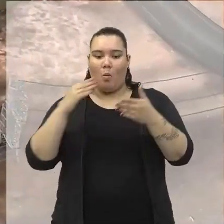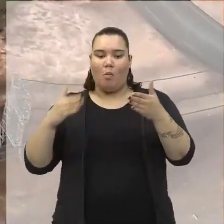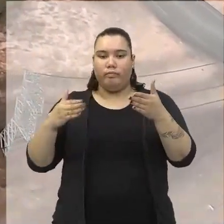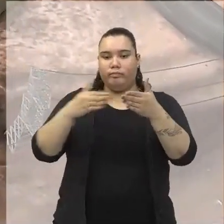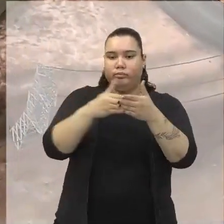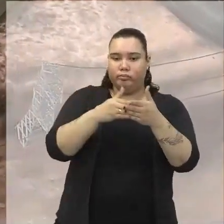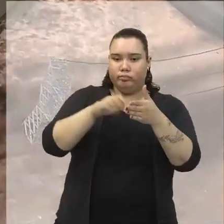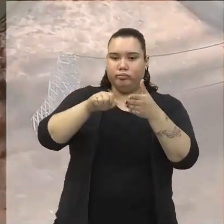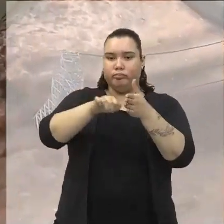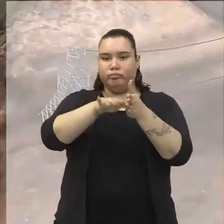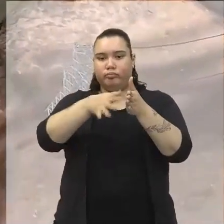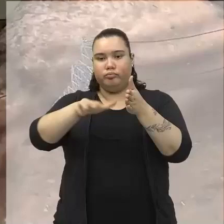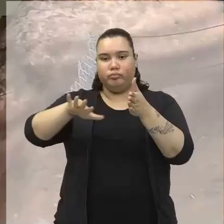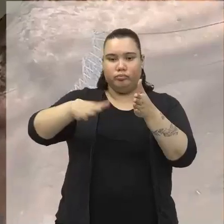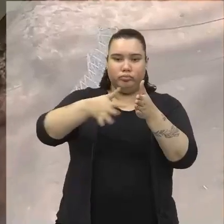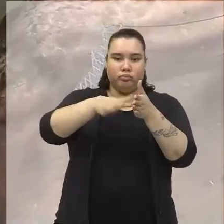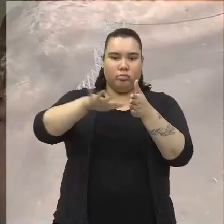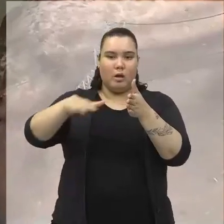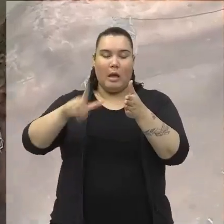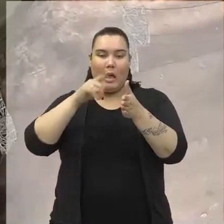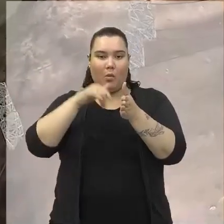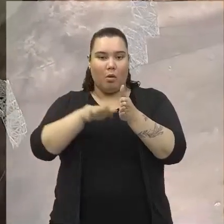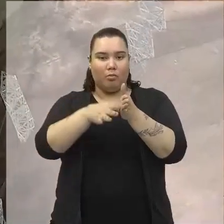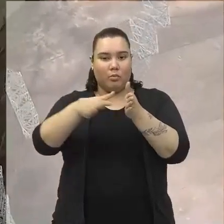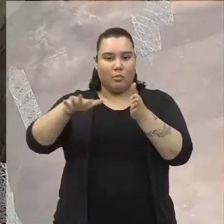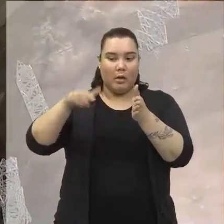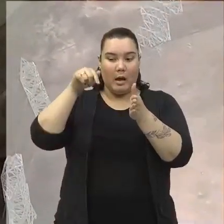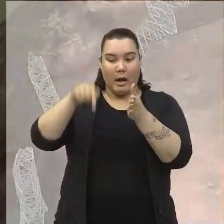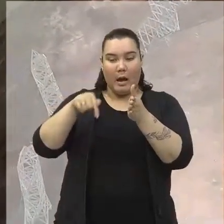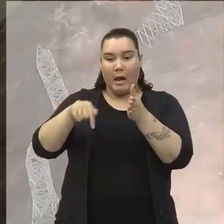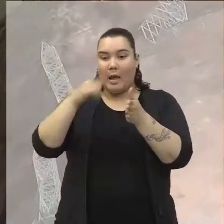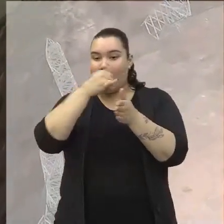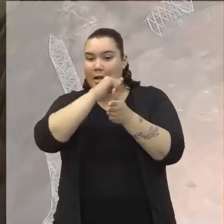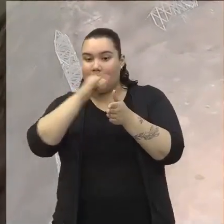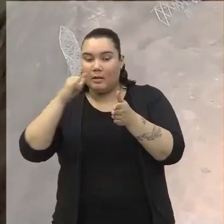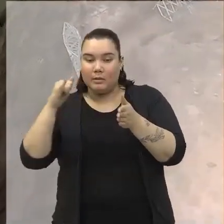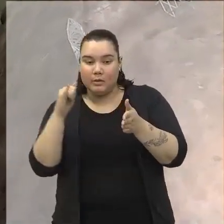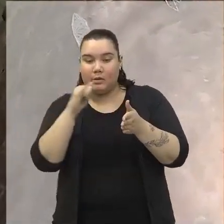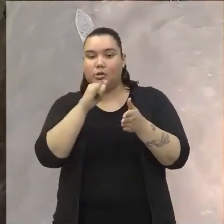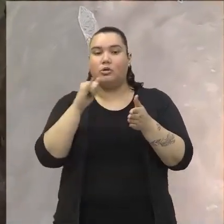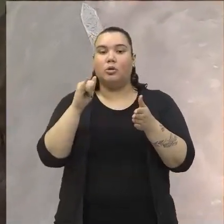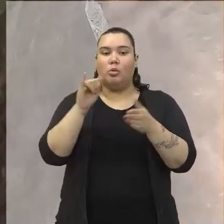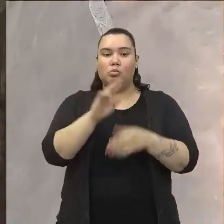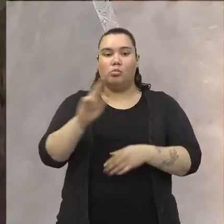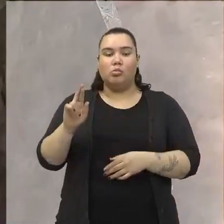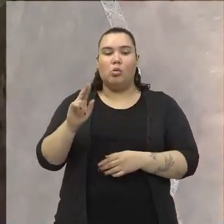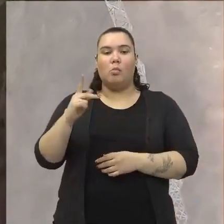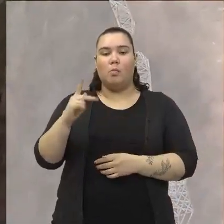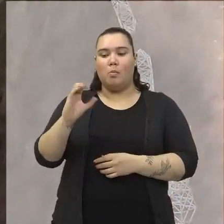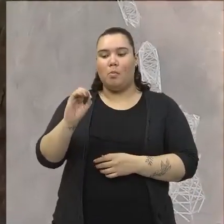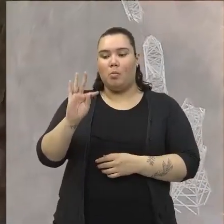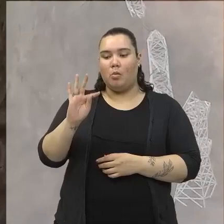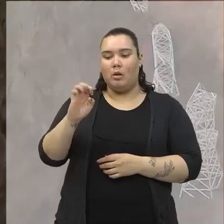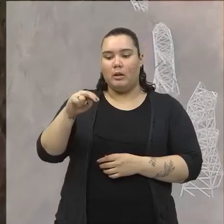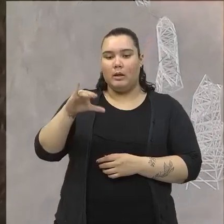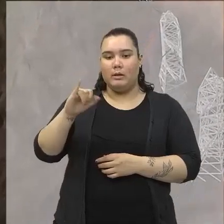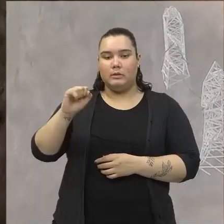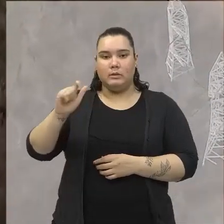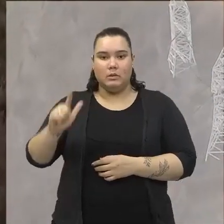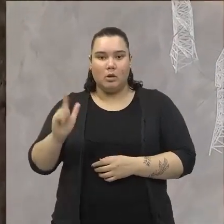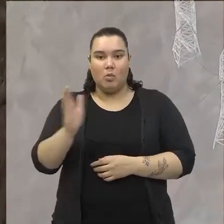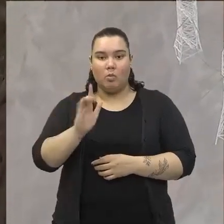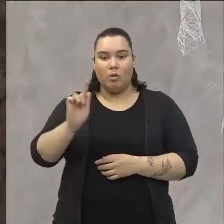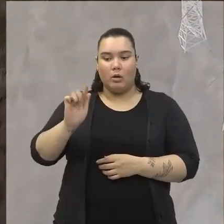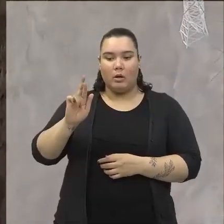água que vai ficar acumulada lá em cima vai ter uma energia que nós chamamos de energia potencial gravitacional, que vai